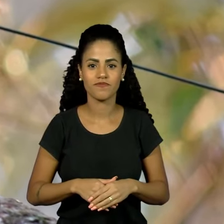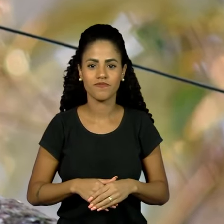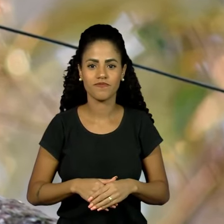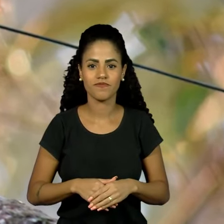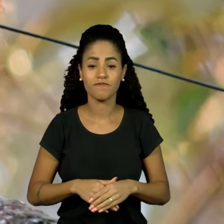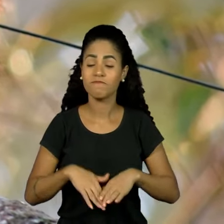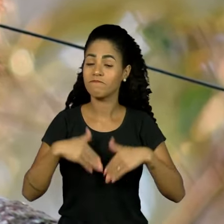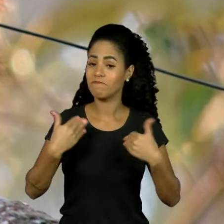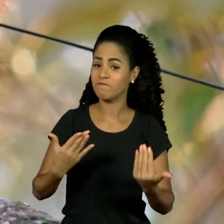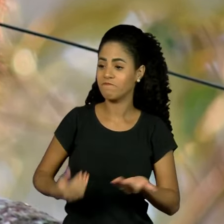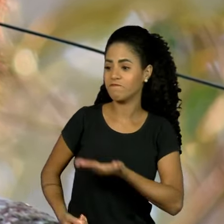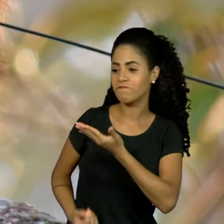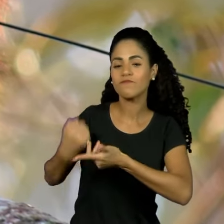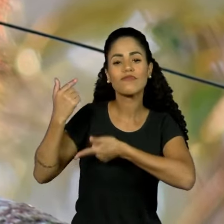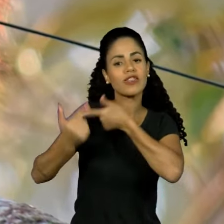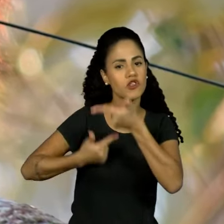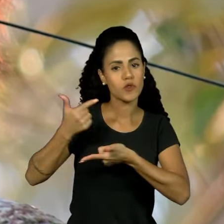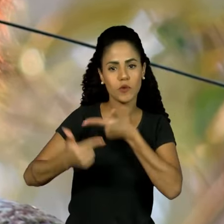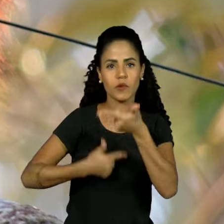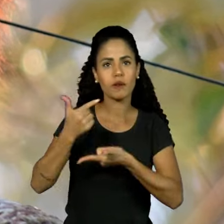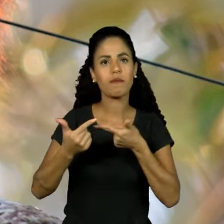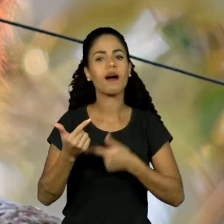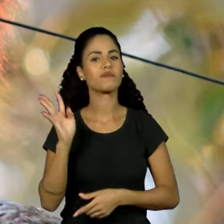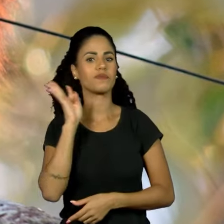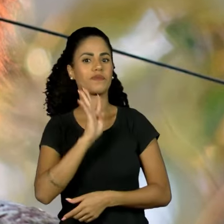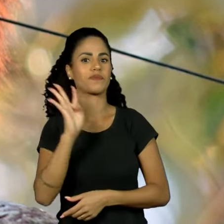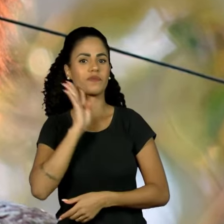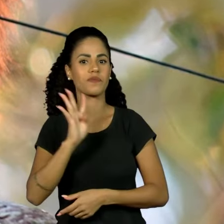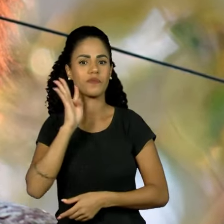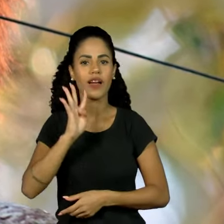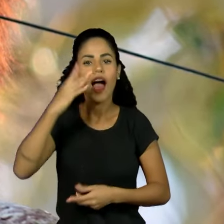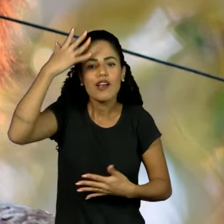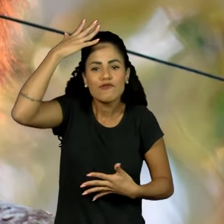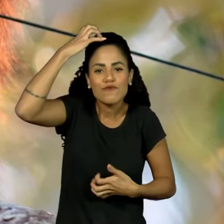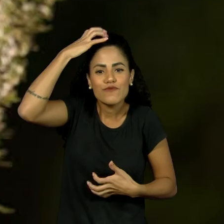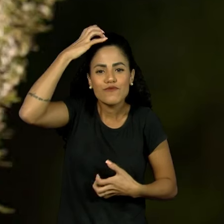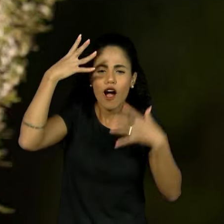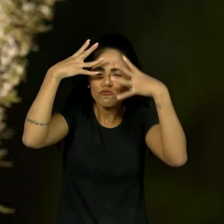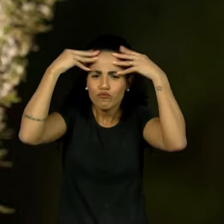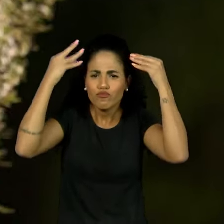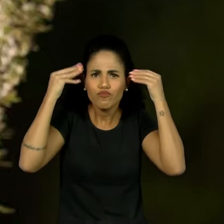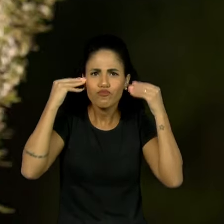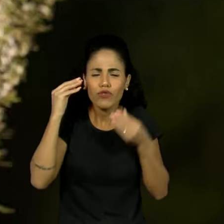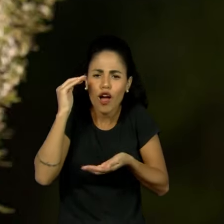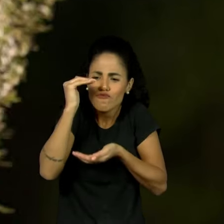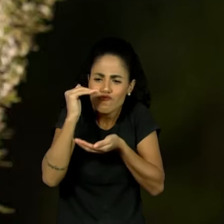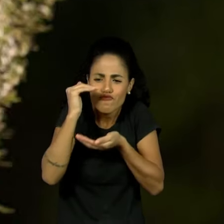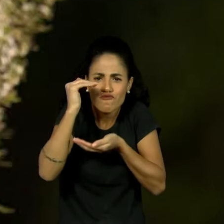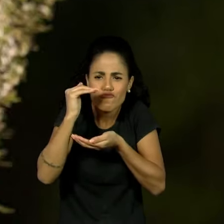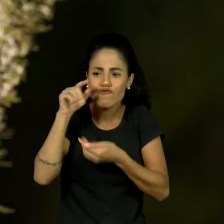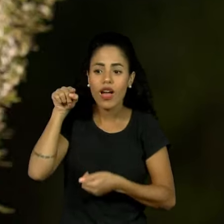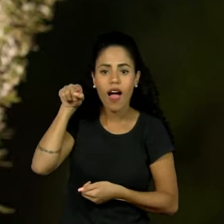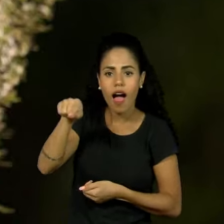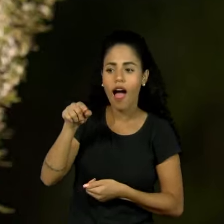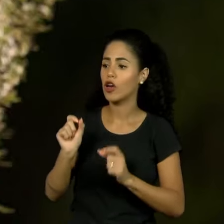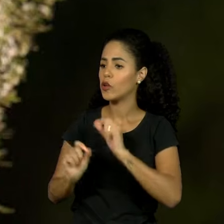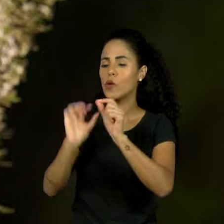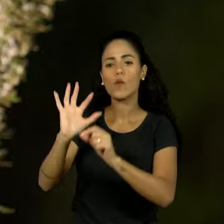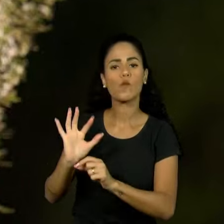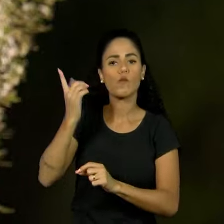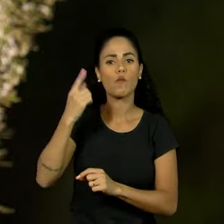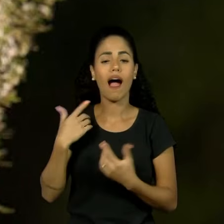O resultado do trabalho é animador. O mico-leão preto, que no passado era classificado como criticamente